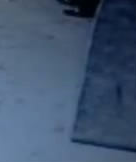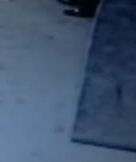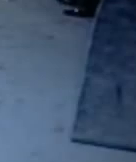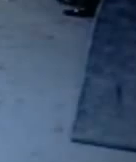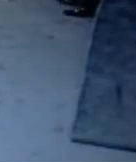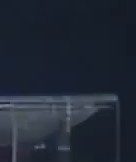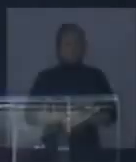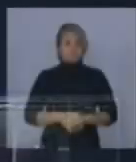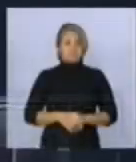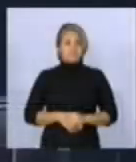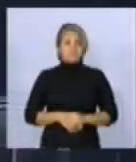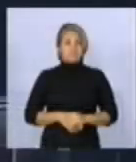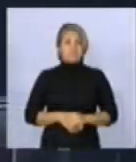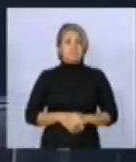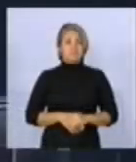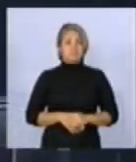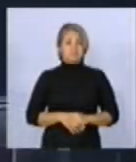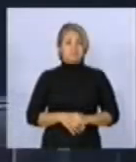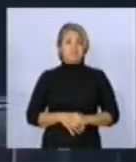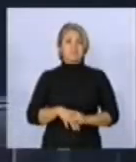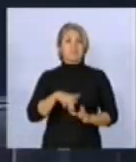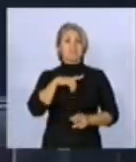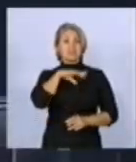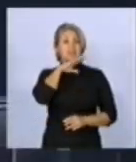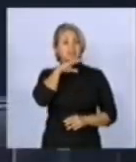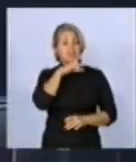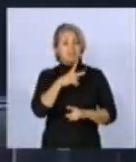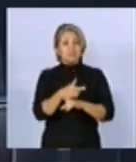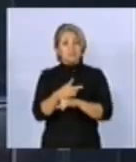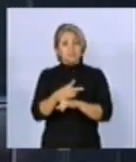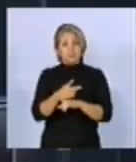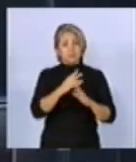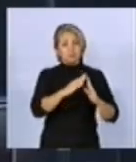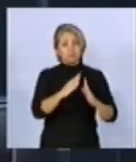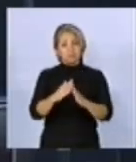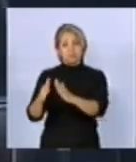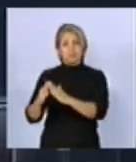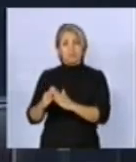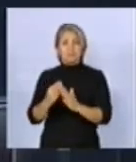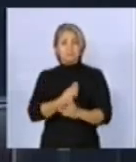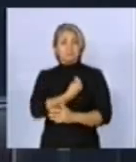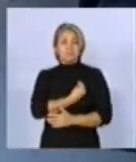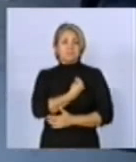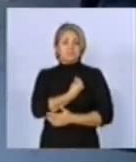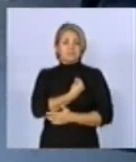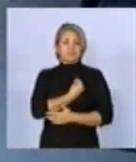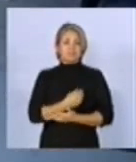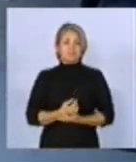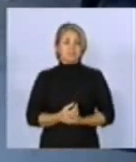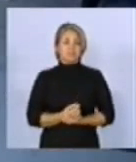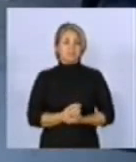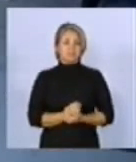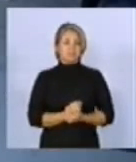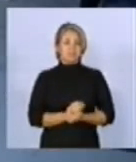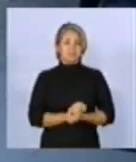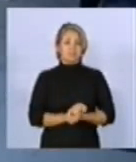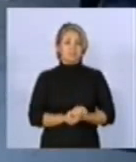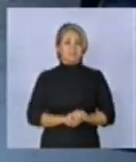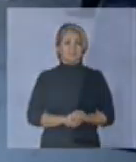tem chulé não tá animais procurando Abril escutei